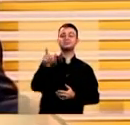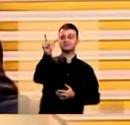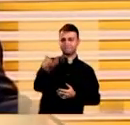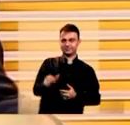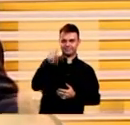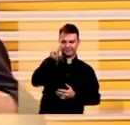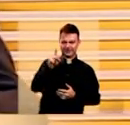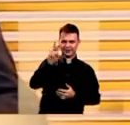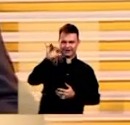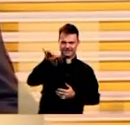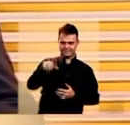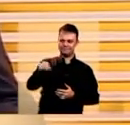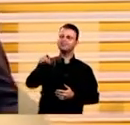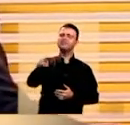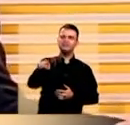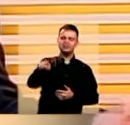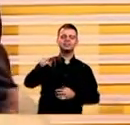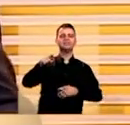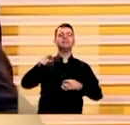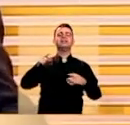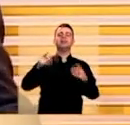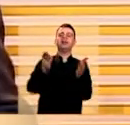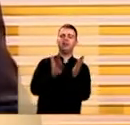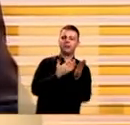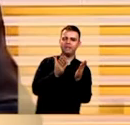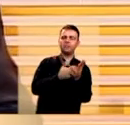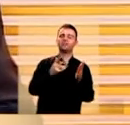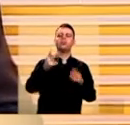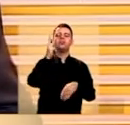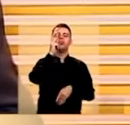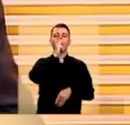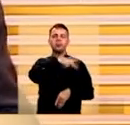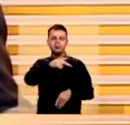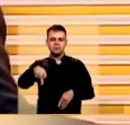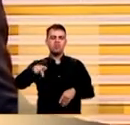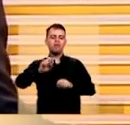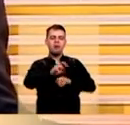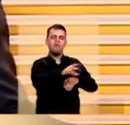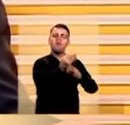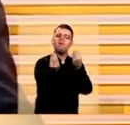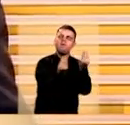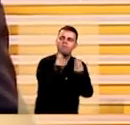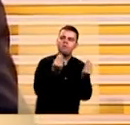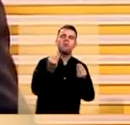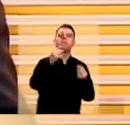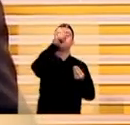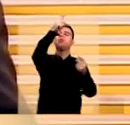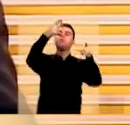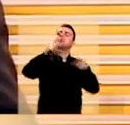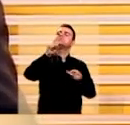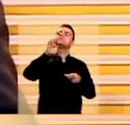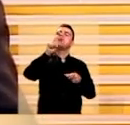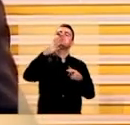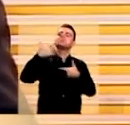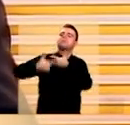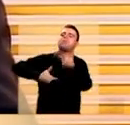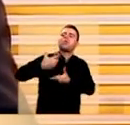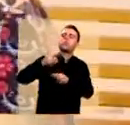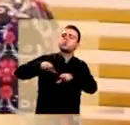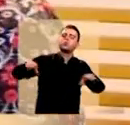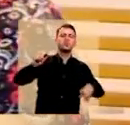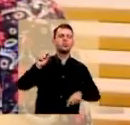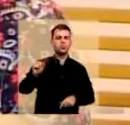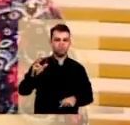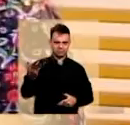trabalha com isso, com projetos nessa gama. Conta um pouco pra gente, aqui em Rio Preto, lá no SESC, o que tem sido feito para